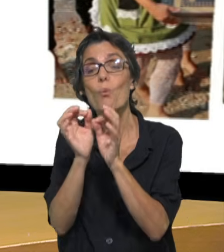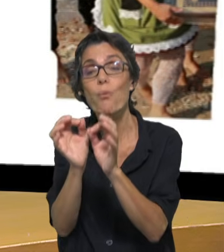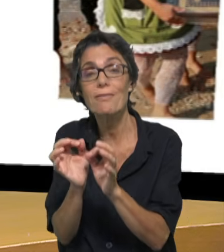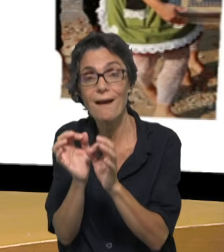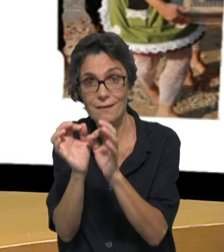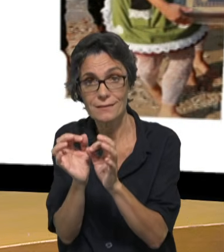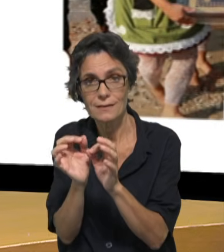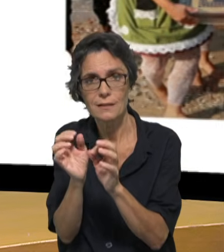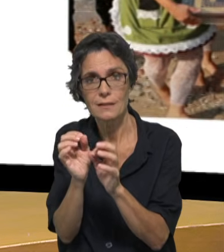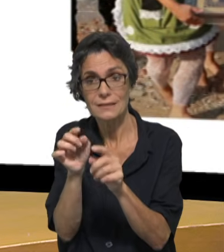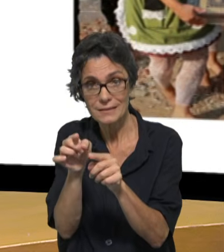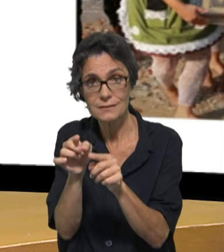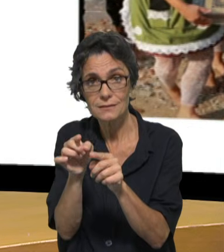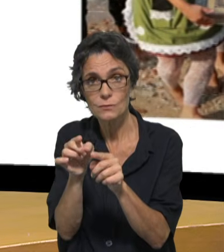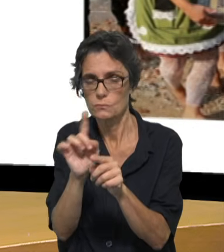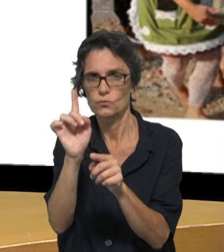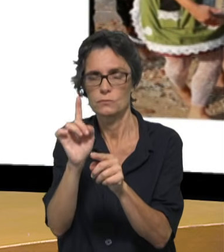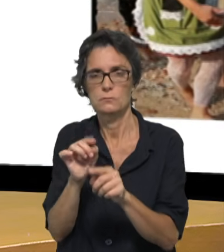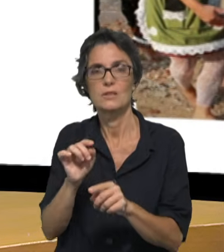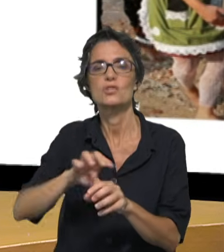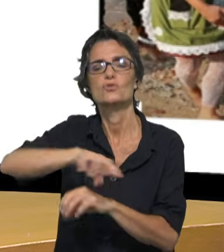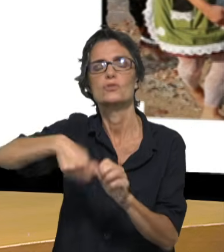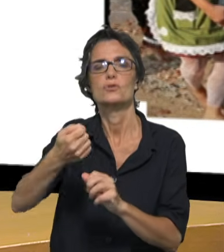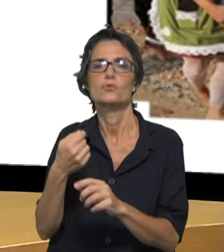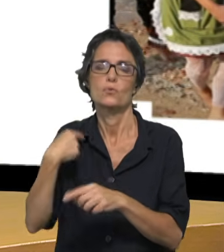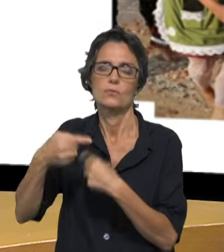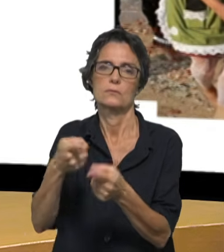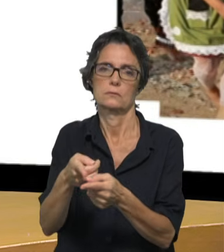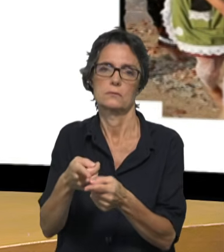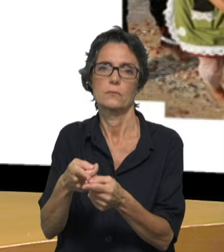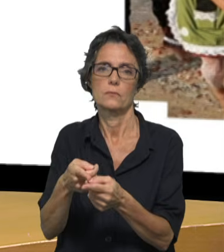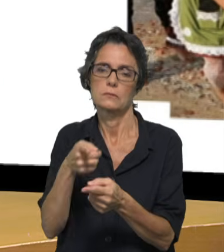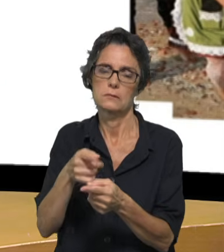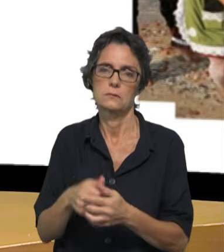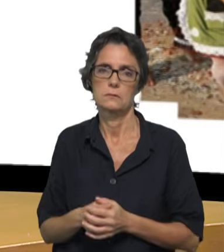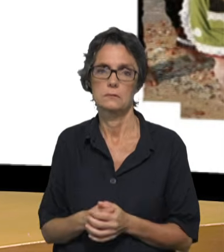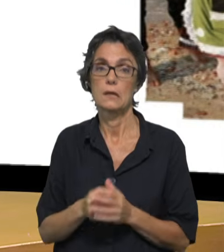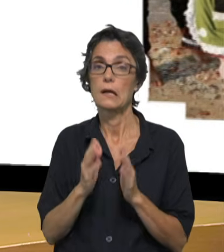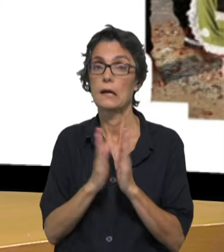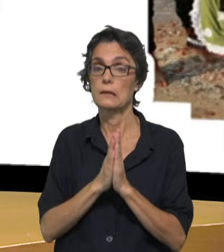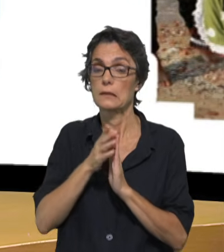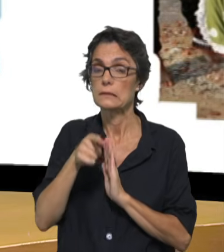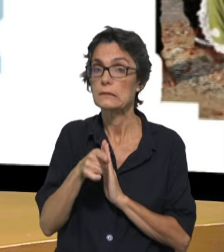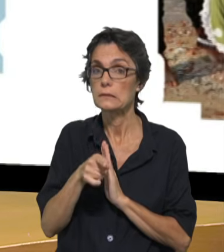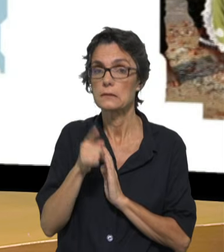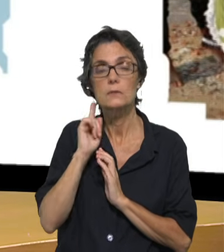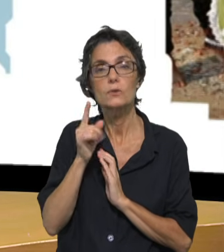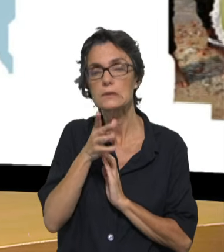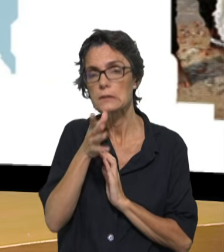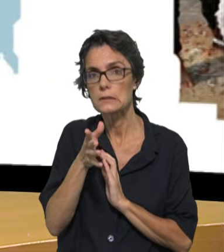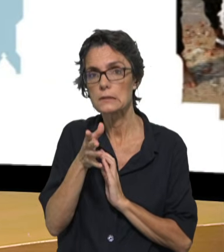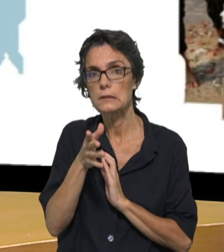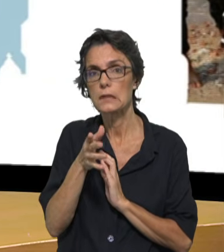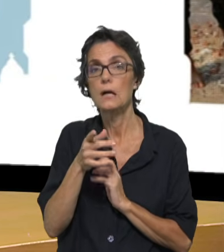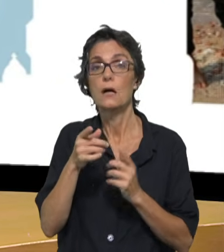muitos casos prejudica o património, é destruir o património. Sim. E a igreja aí tem essas duas coisas, ou seja, mostrar a aplicação do